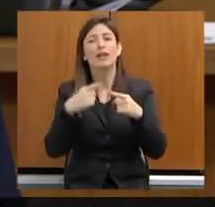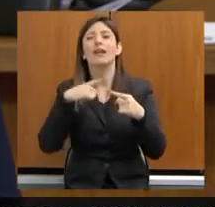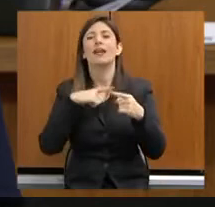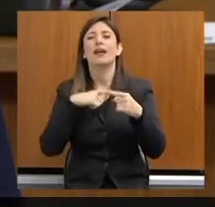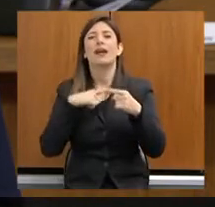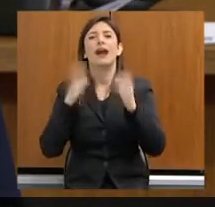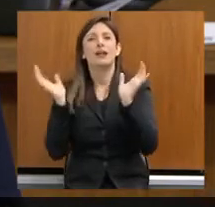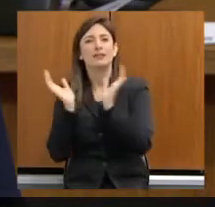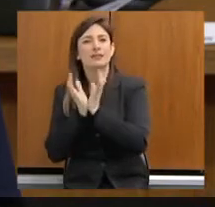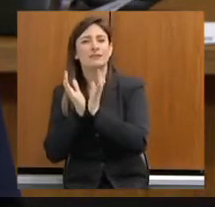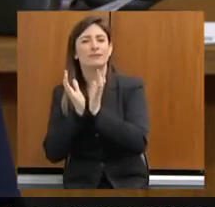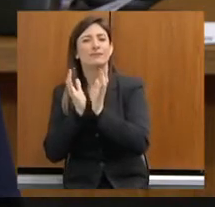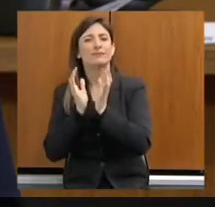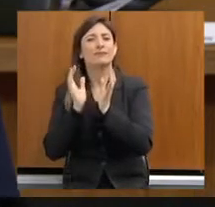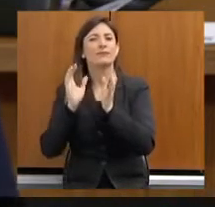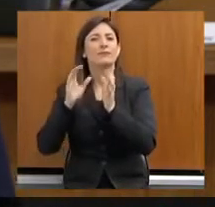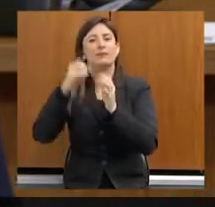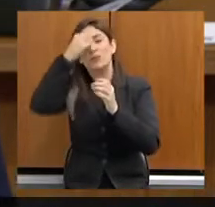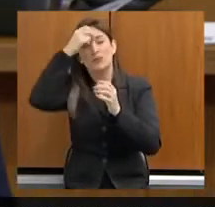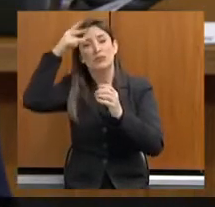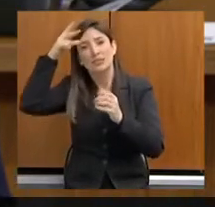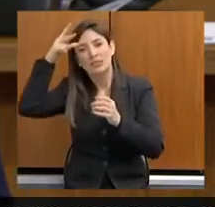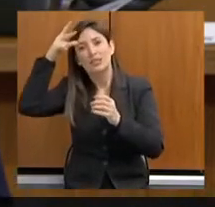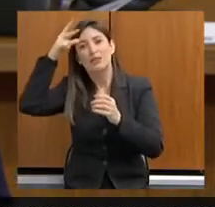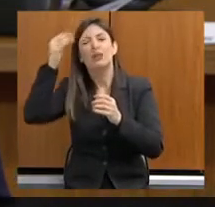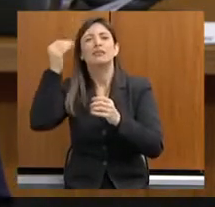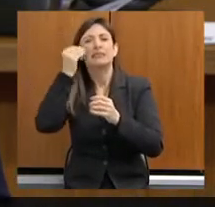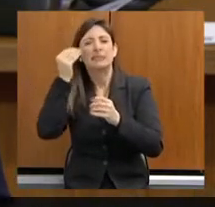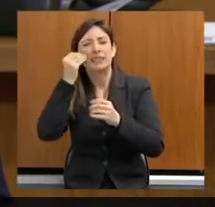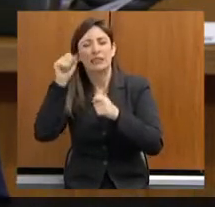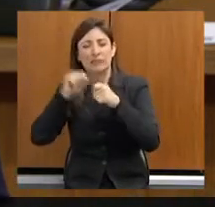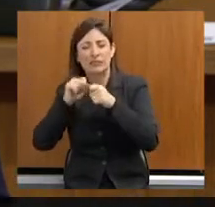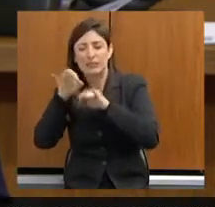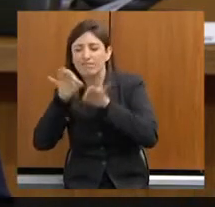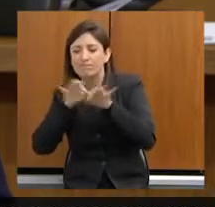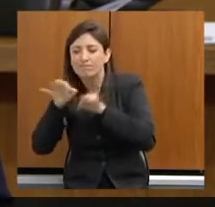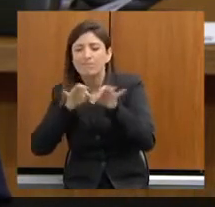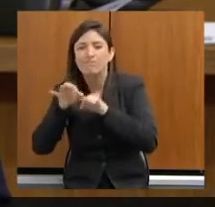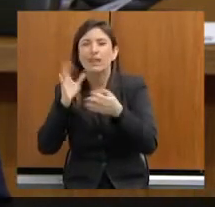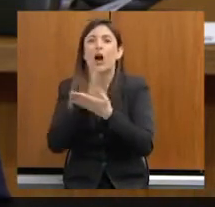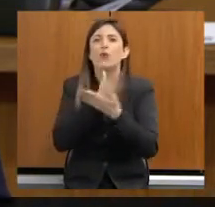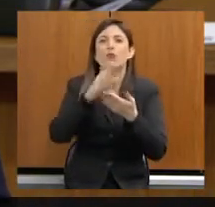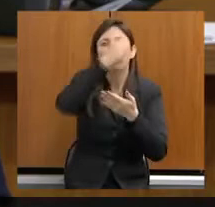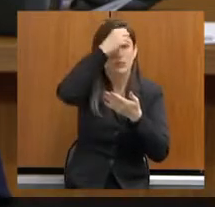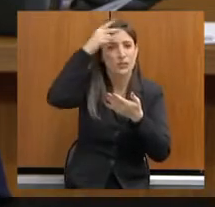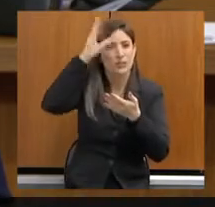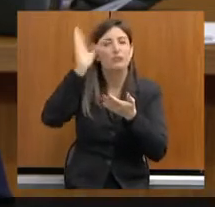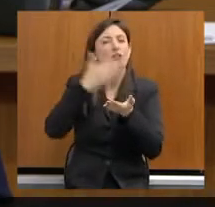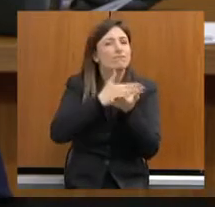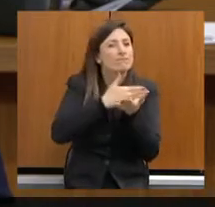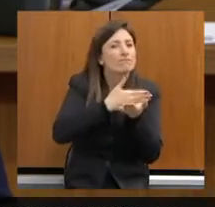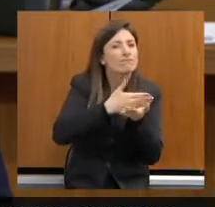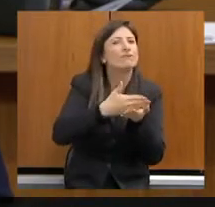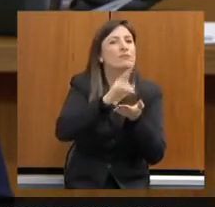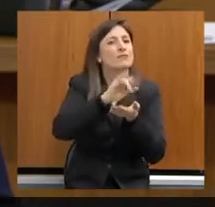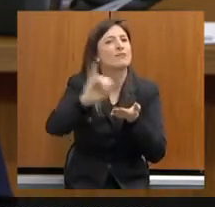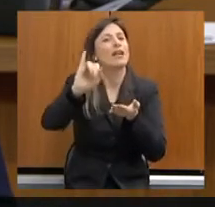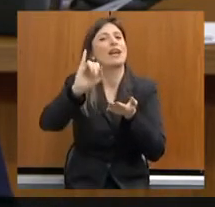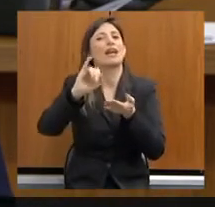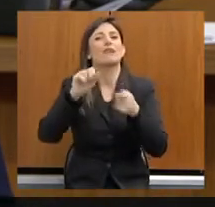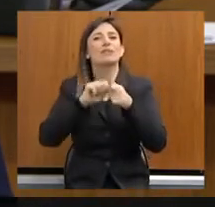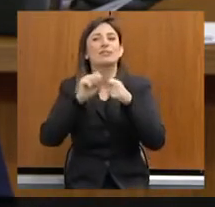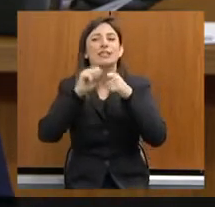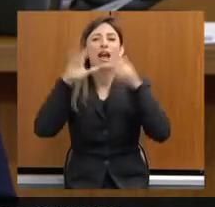e alguns municípios já vão começar também como audiência pública e agora desde o último decreto do mês